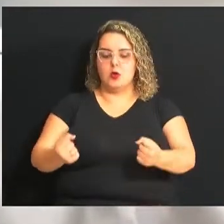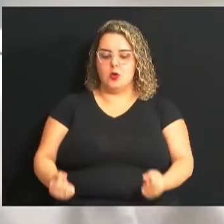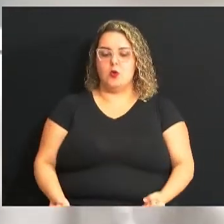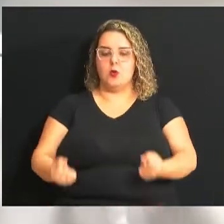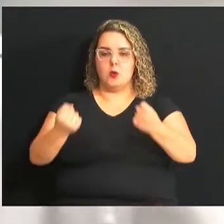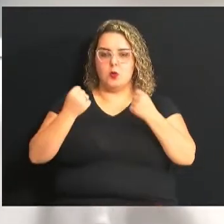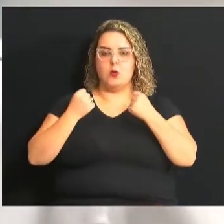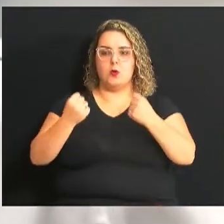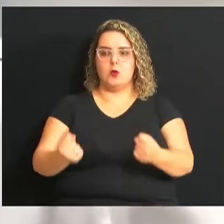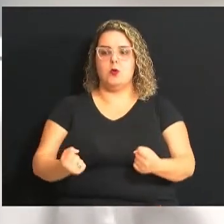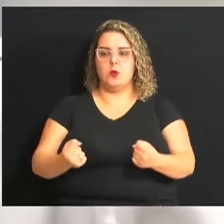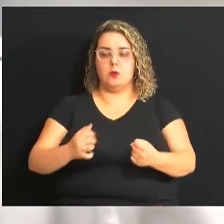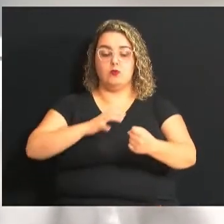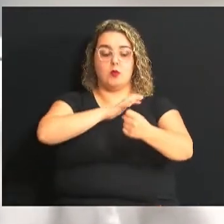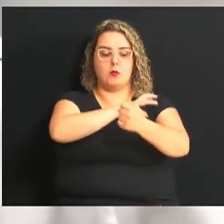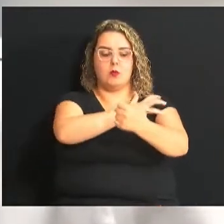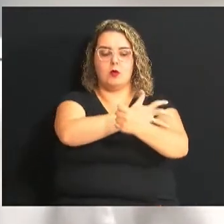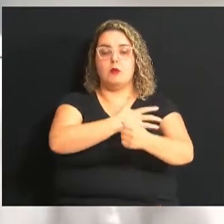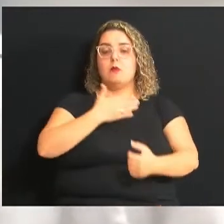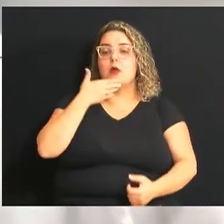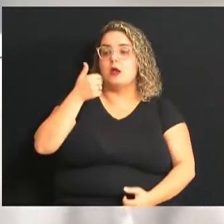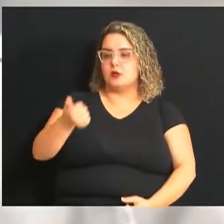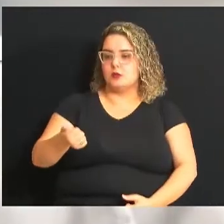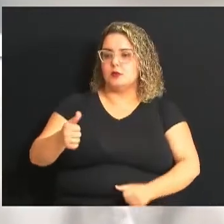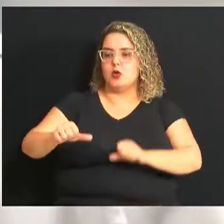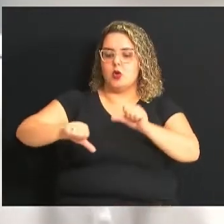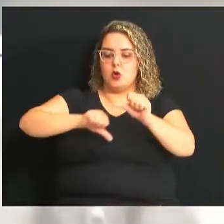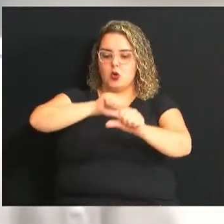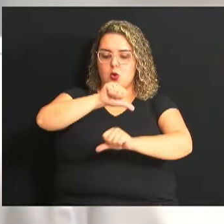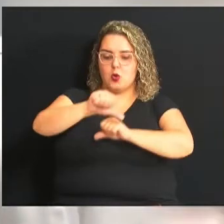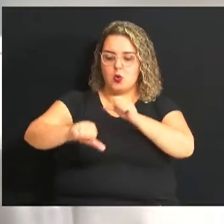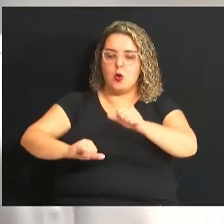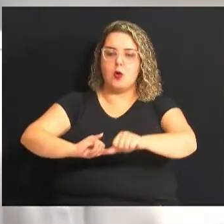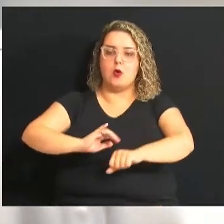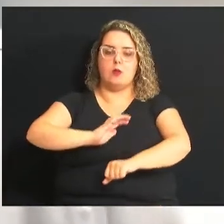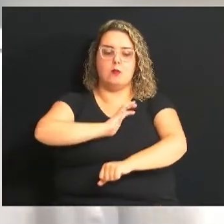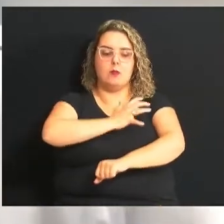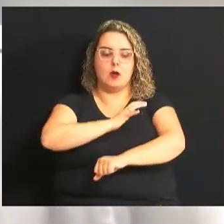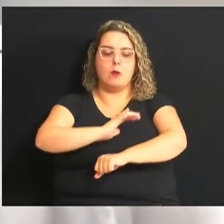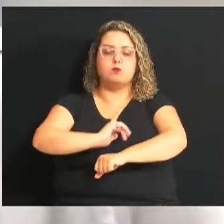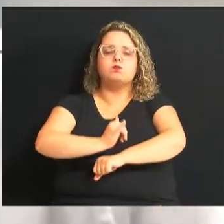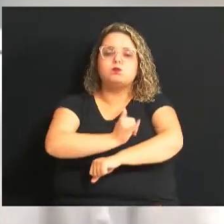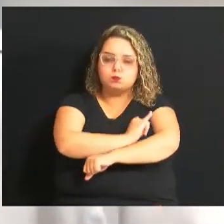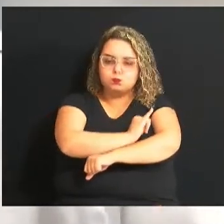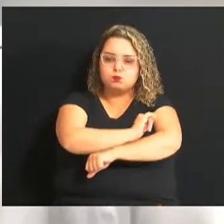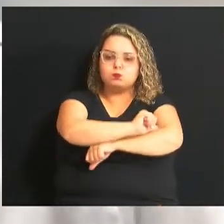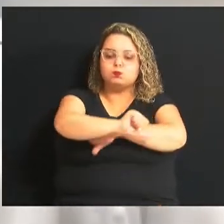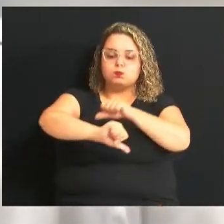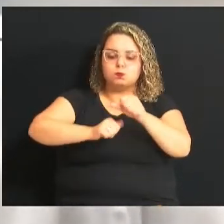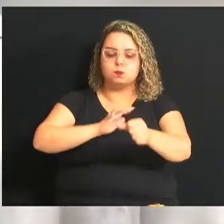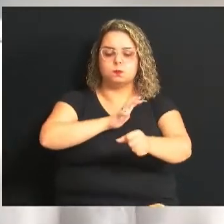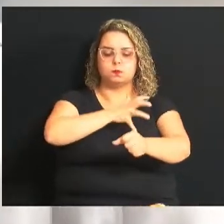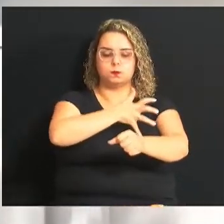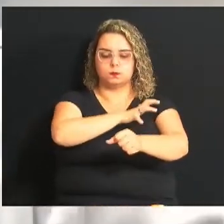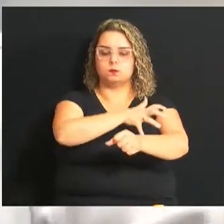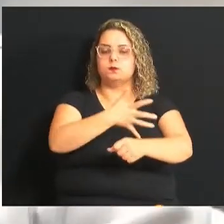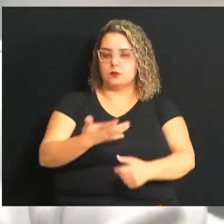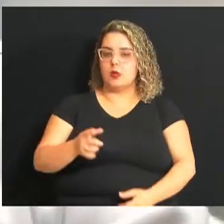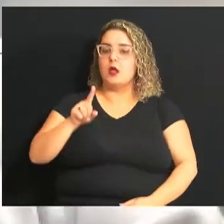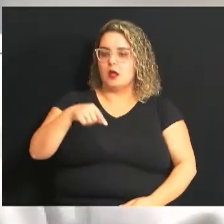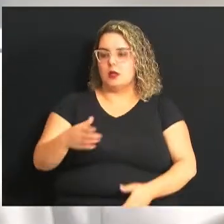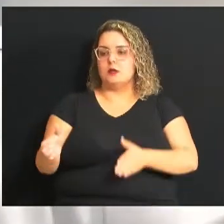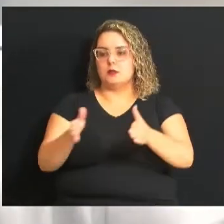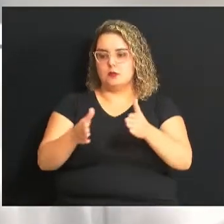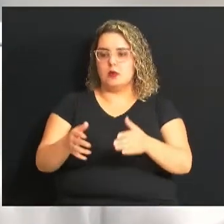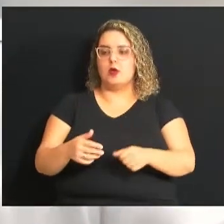massa muscular. Você troca a massa gorda pela massa magra, a massa muscular. É nessa hora que entra o